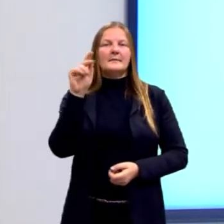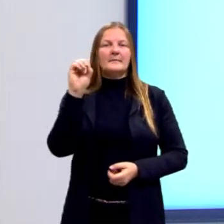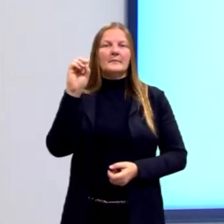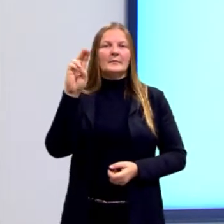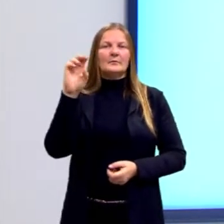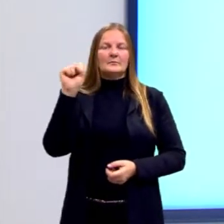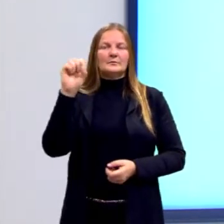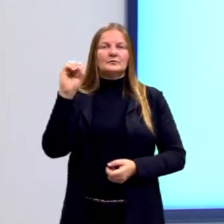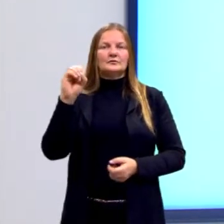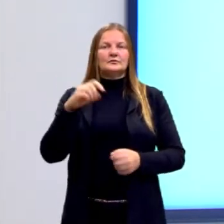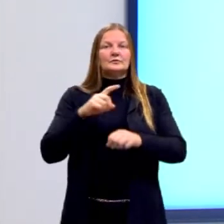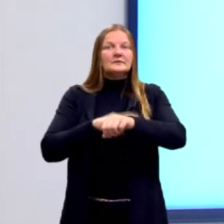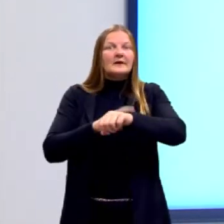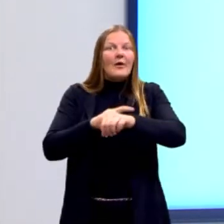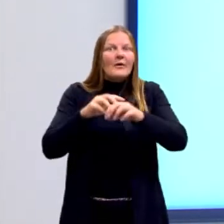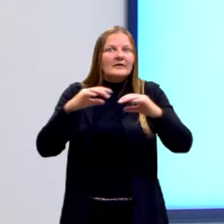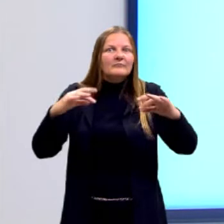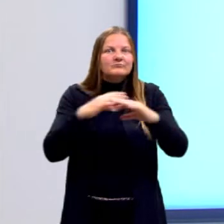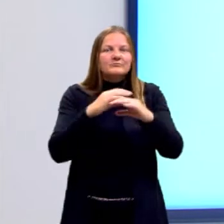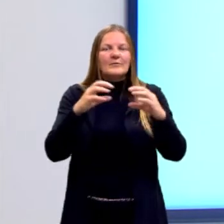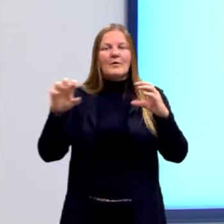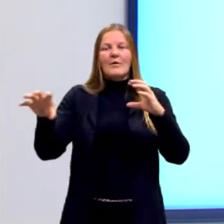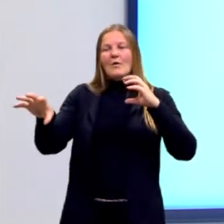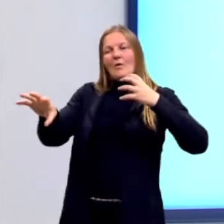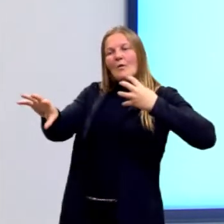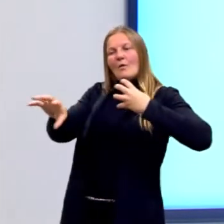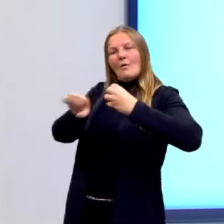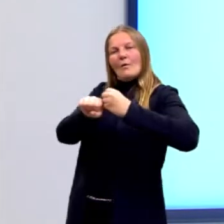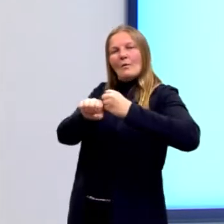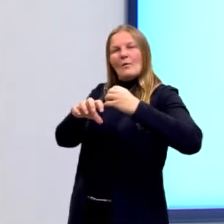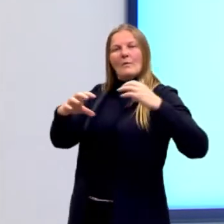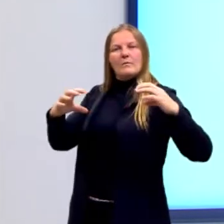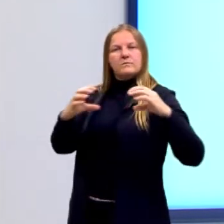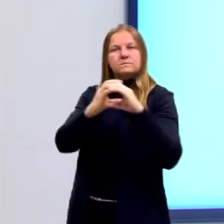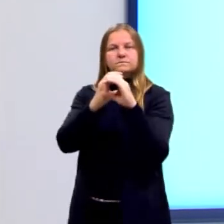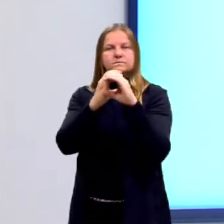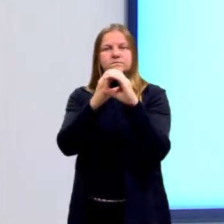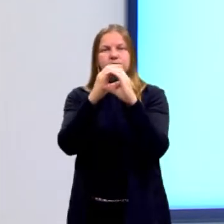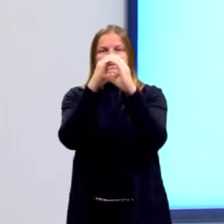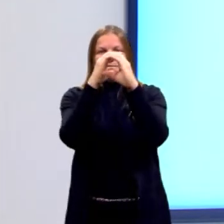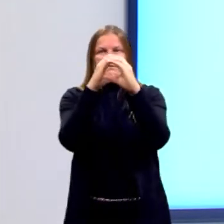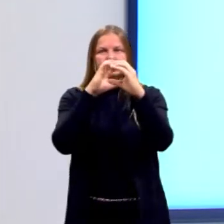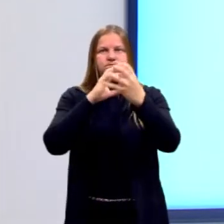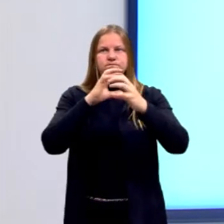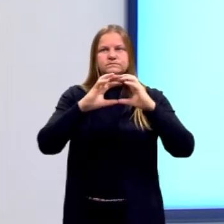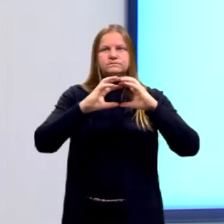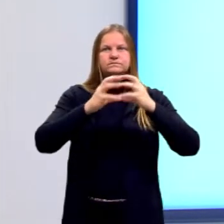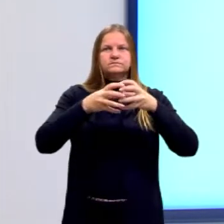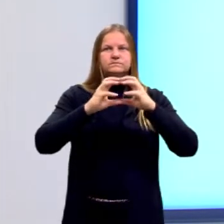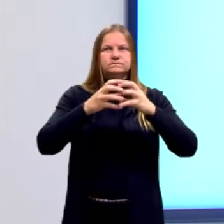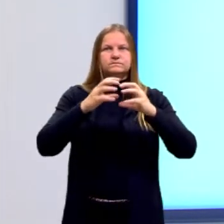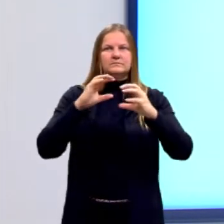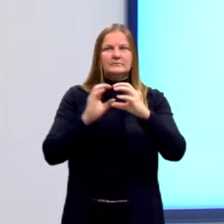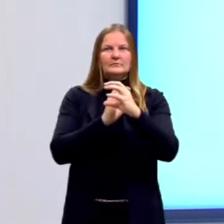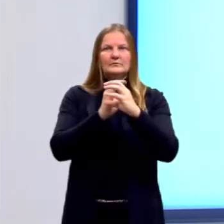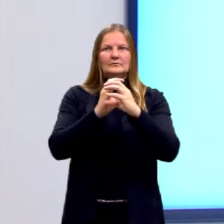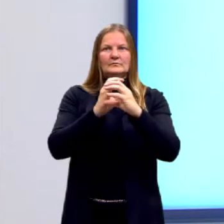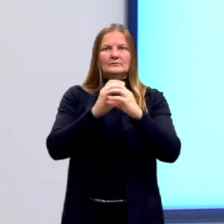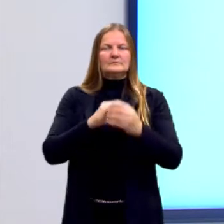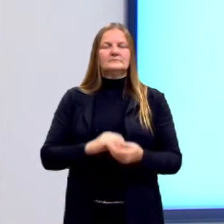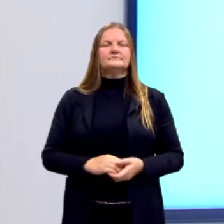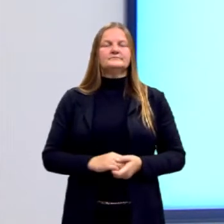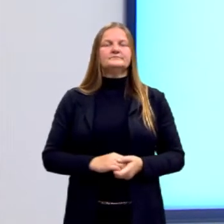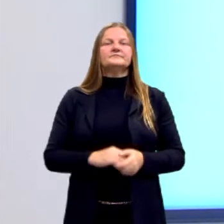fala quer imediatamente né quando ela tá chegando na negativa certo tá bom